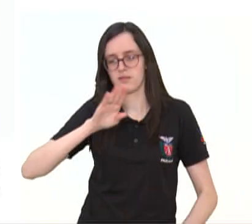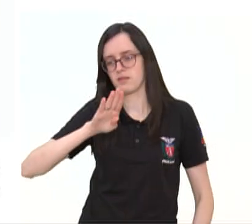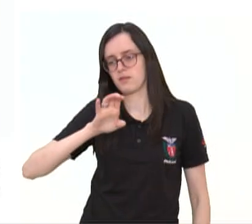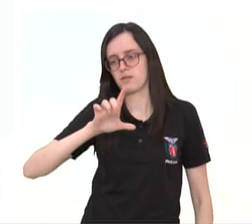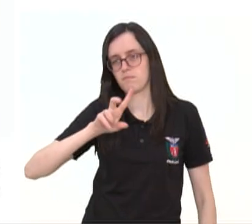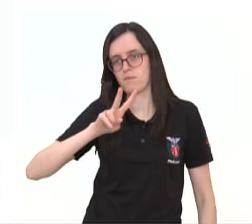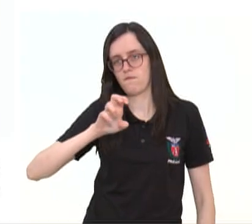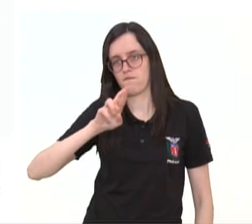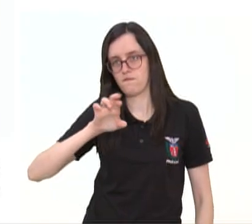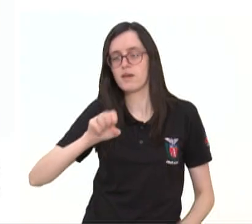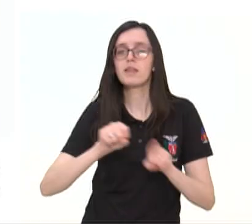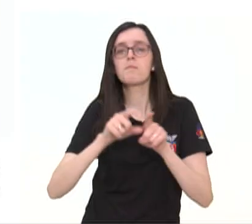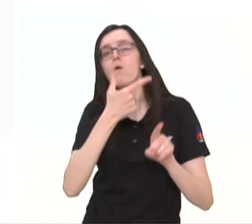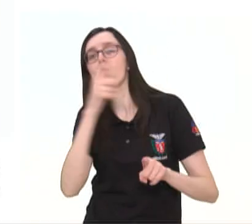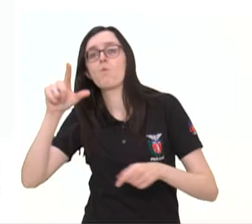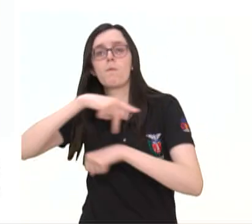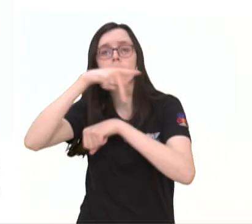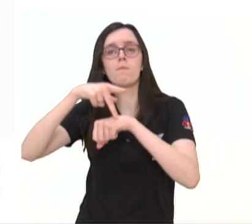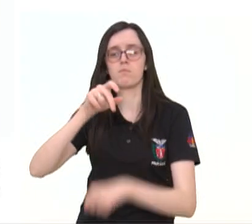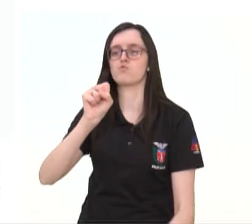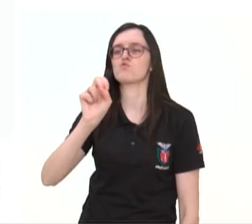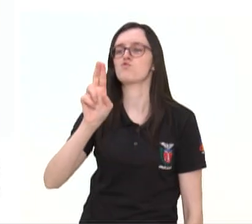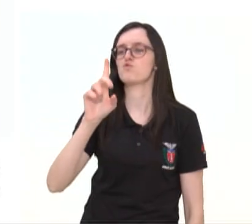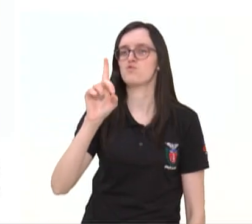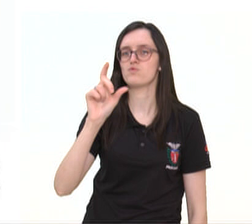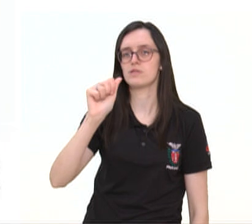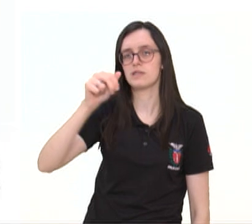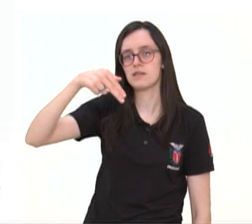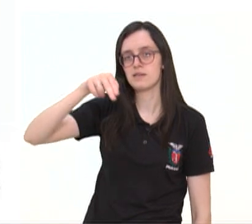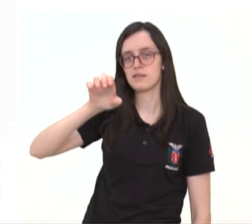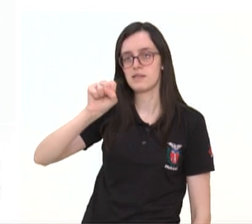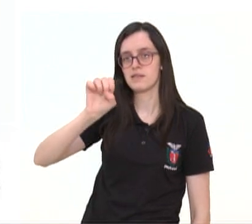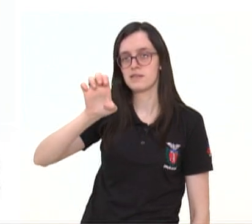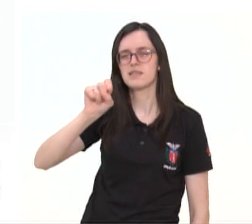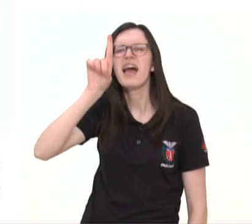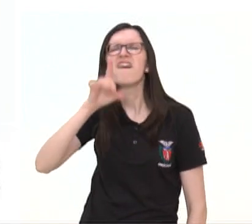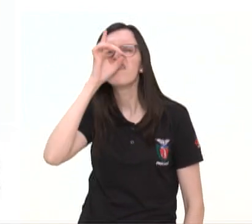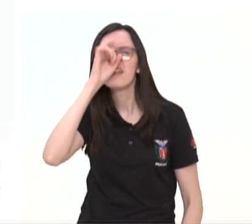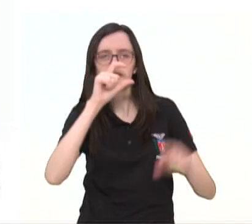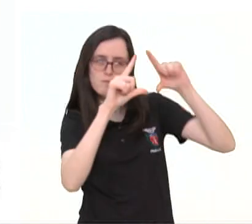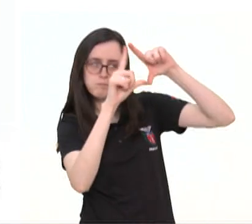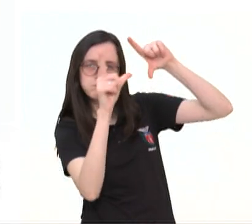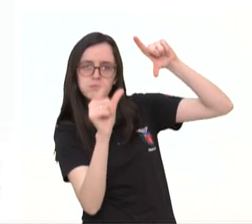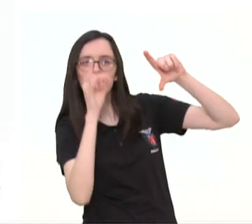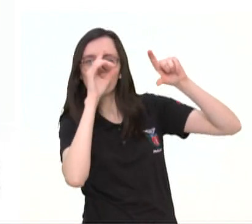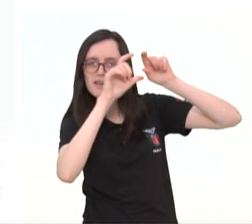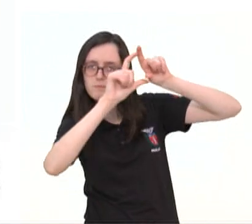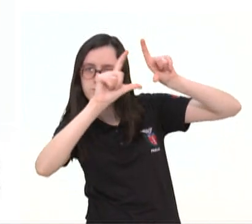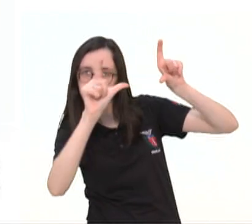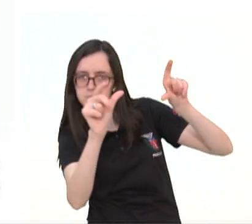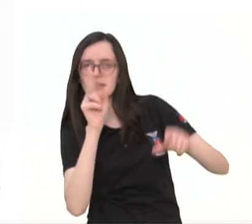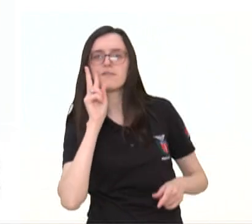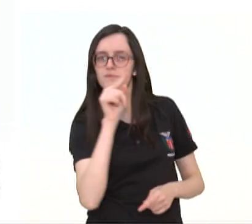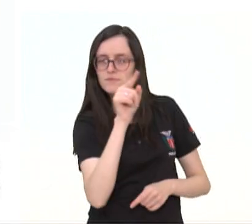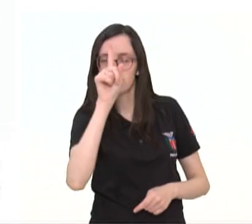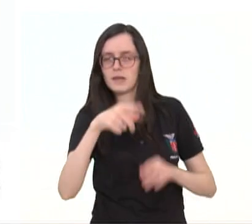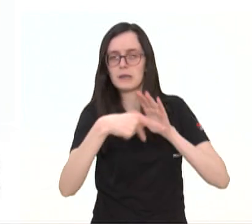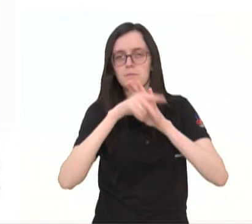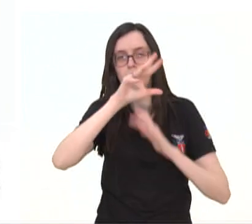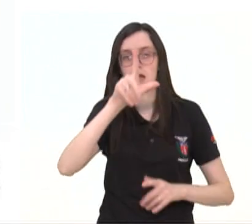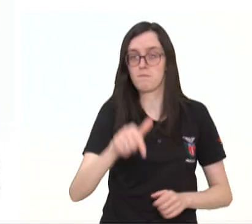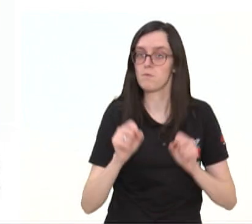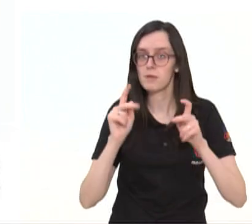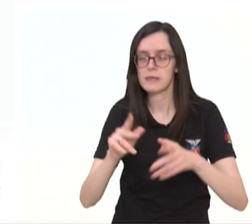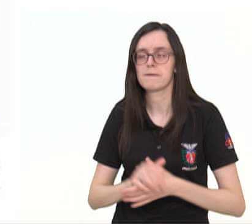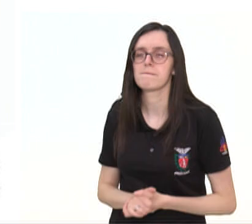os sudaneses, que pegam essa parte em verde, ali daquele espaço territorial da África, tudo